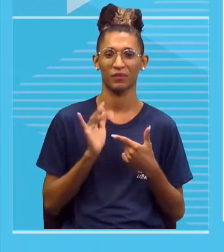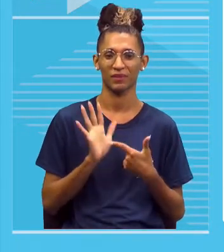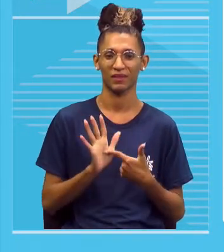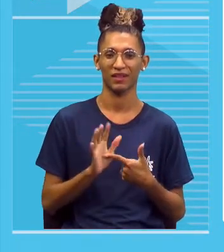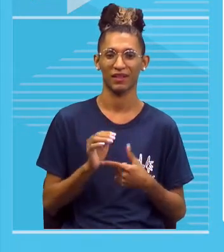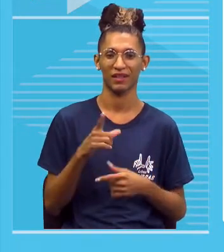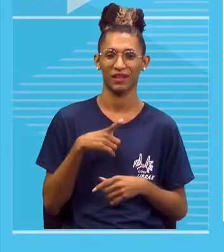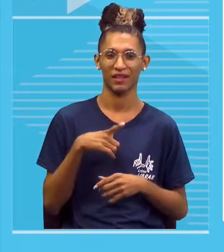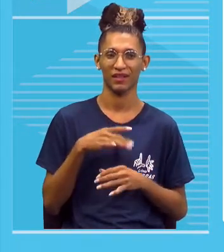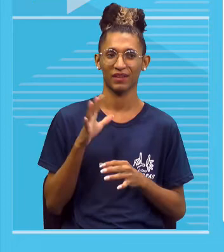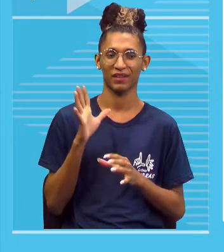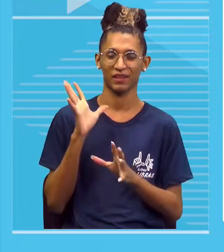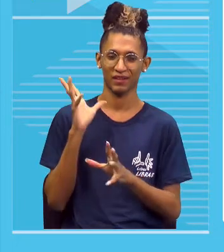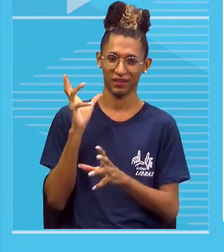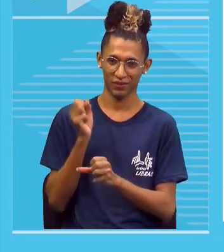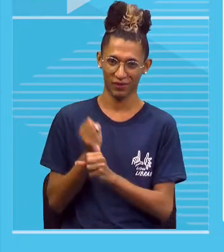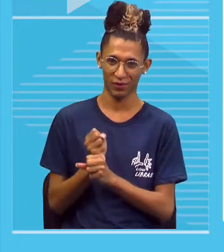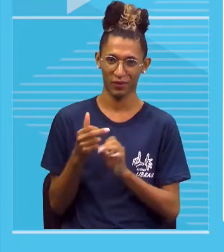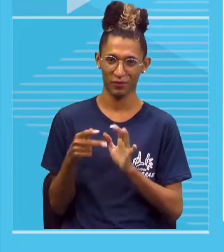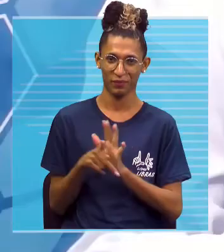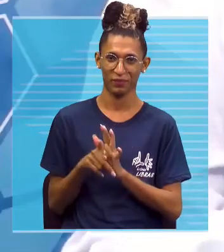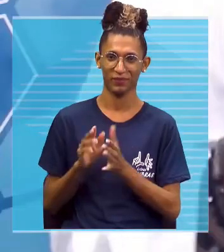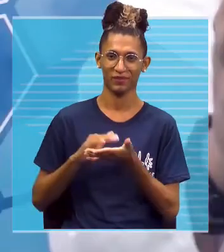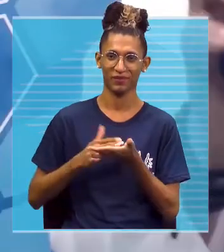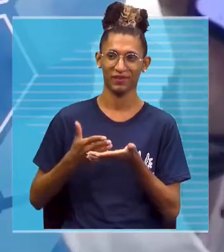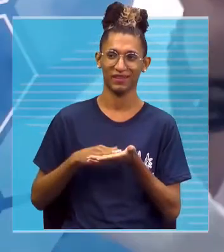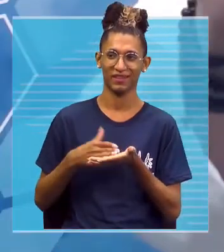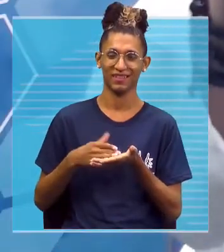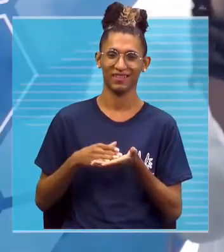descontar na calculadora aqui da da intérprete